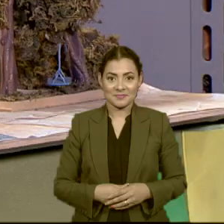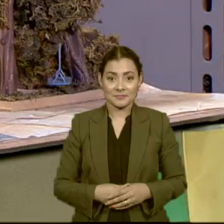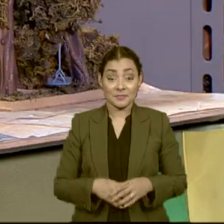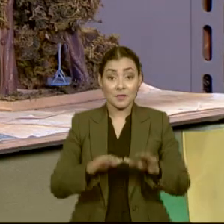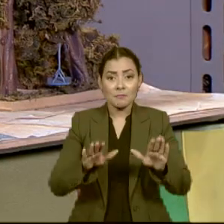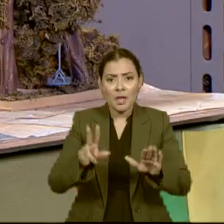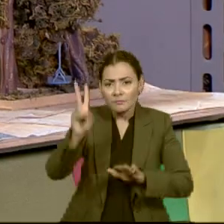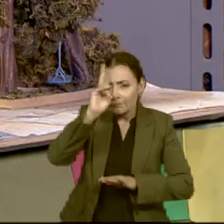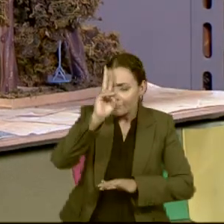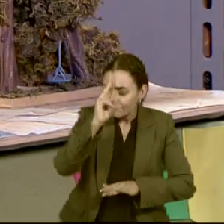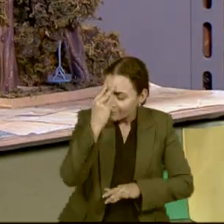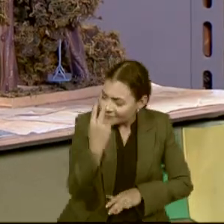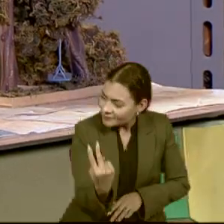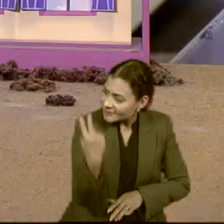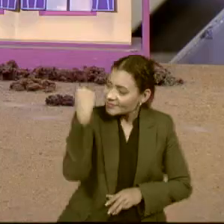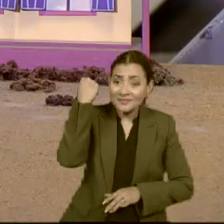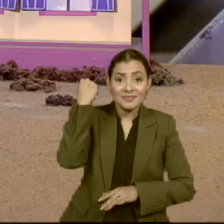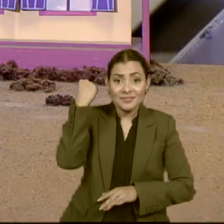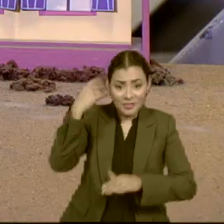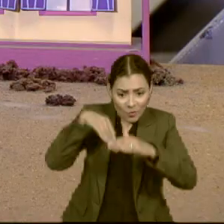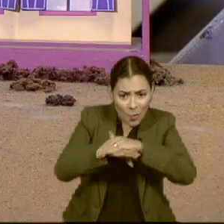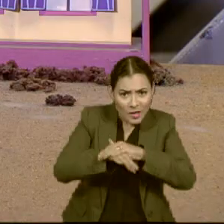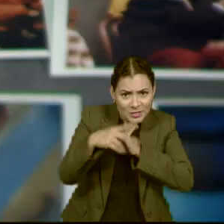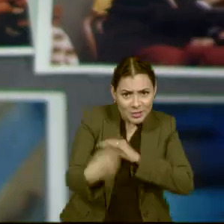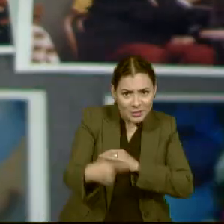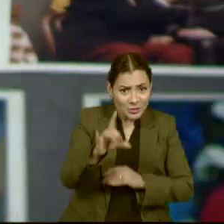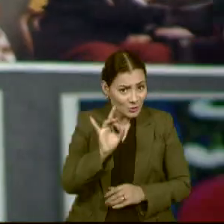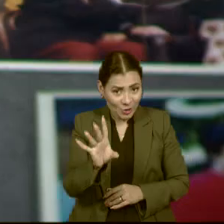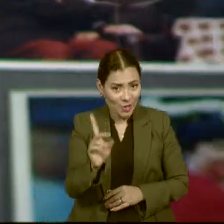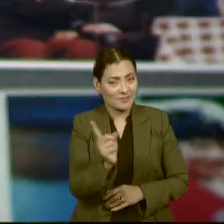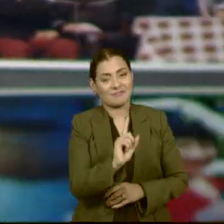Mas a memória da emissora não fica só aqui.